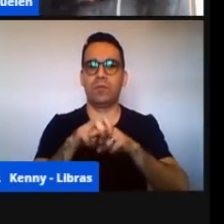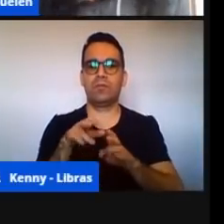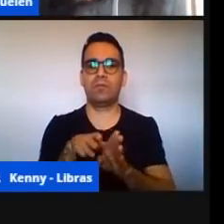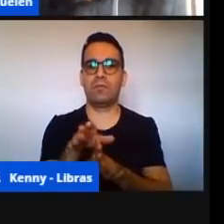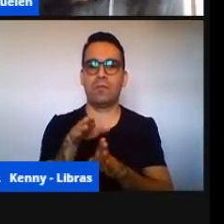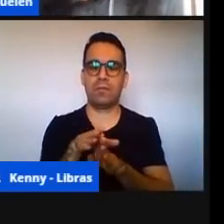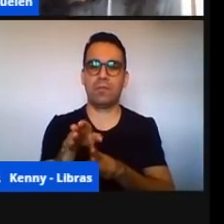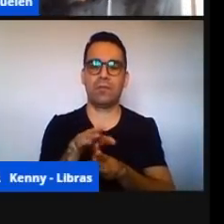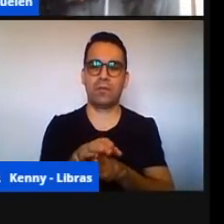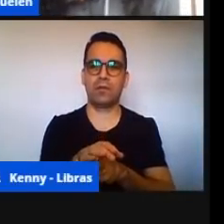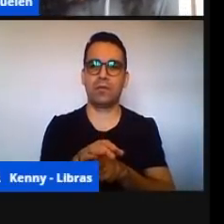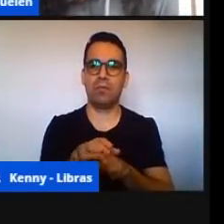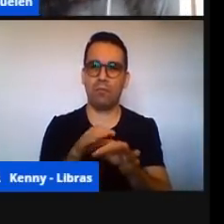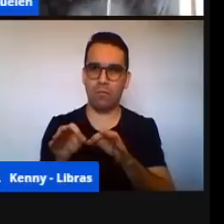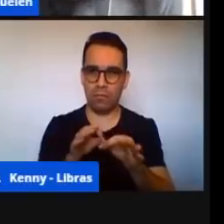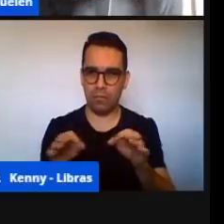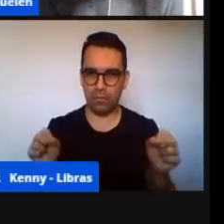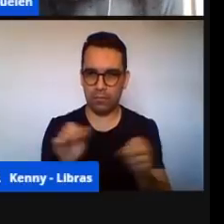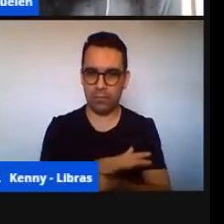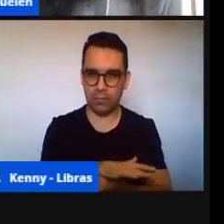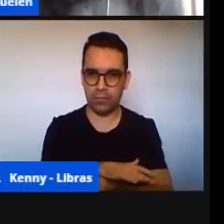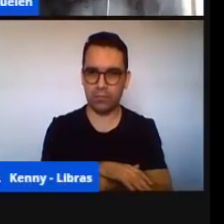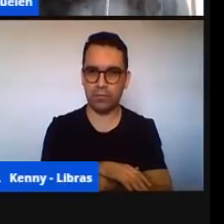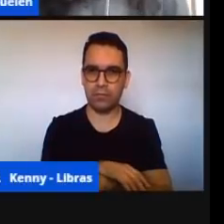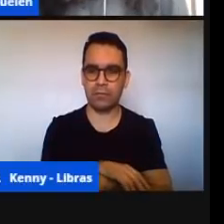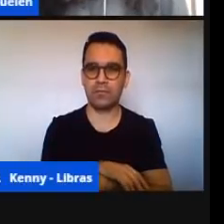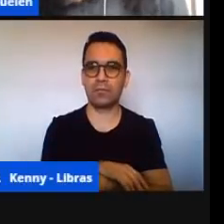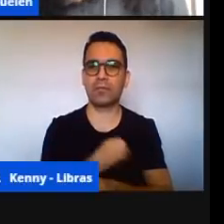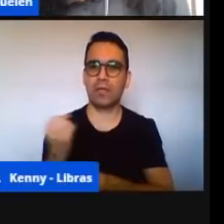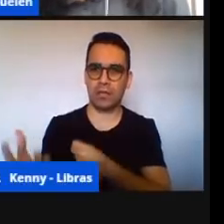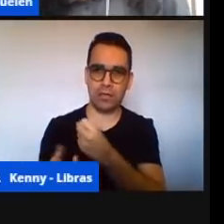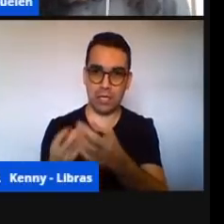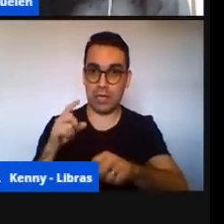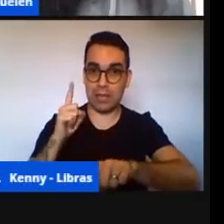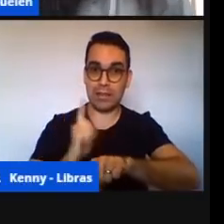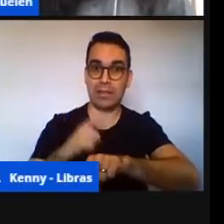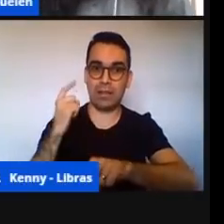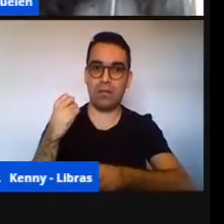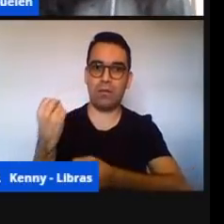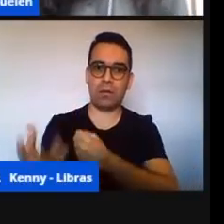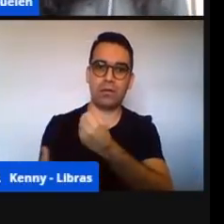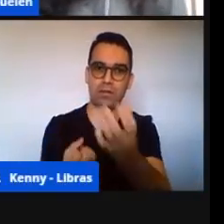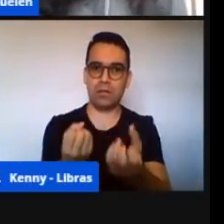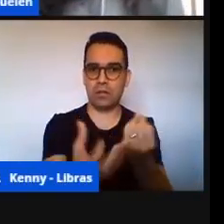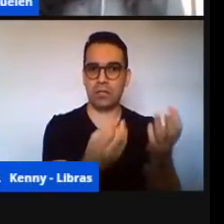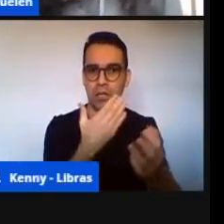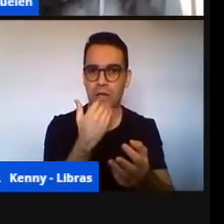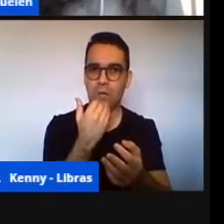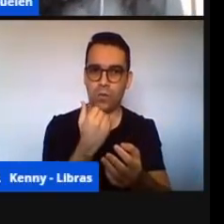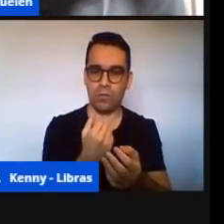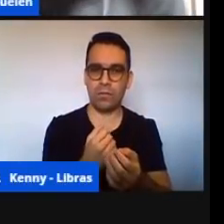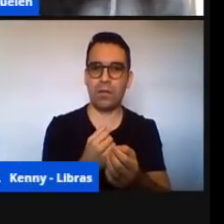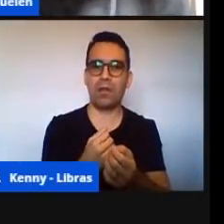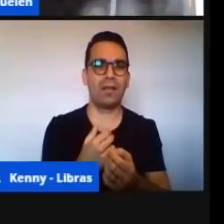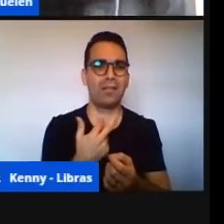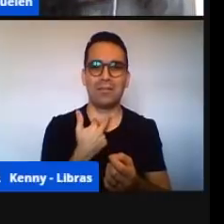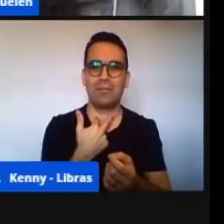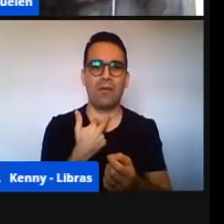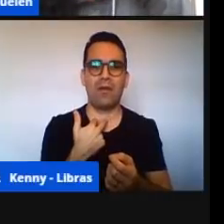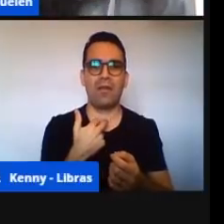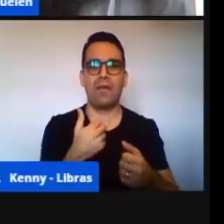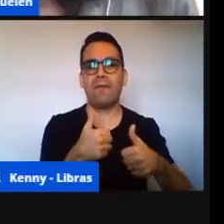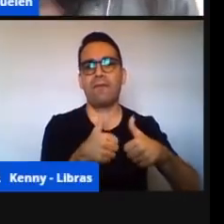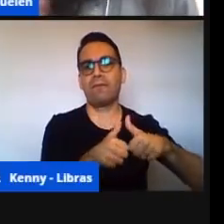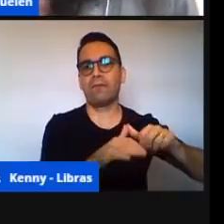a preparação do alimento, a gente já deve distribuir esse alimento. Não deixar que ele fique muito tempo em temperatura